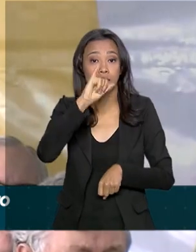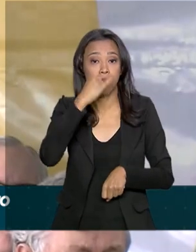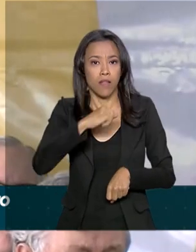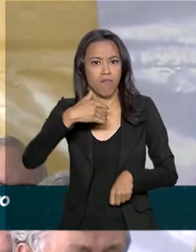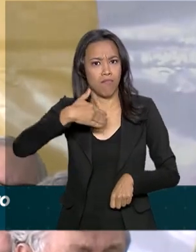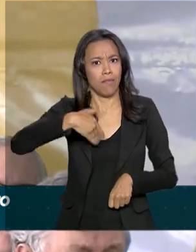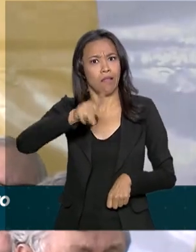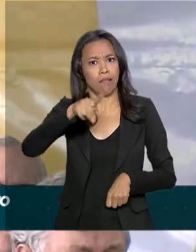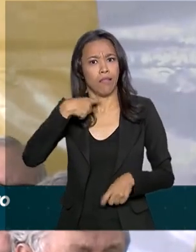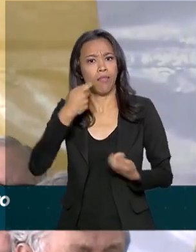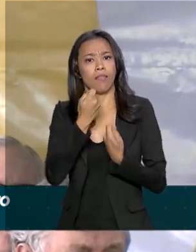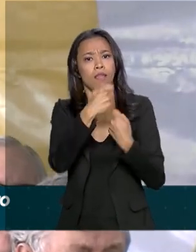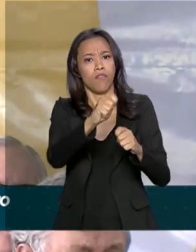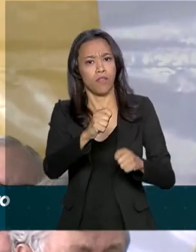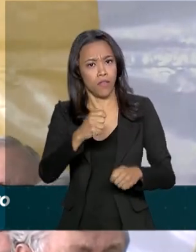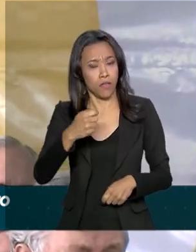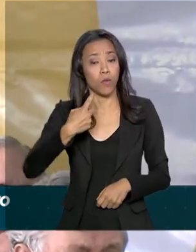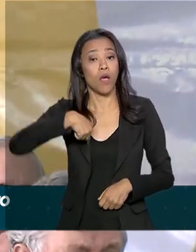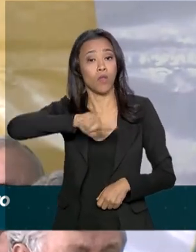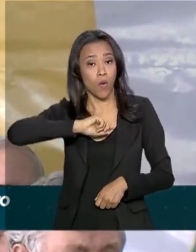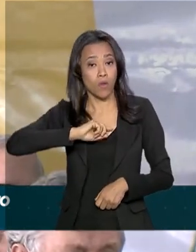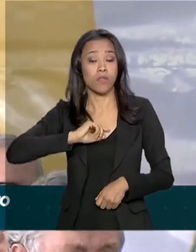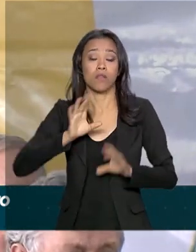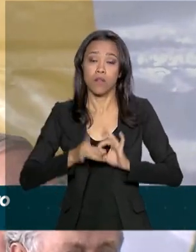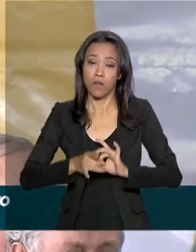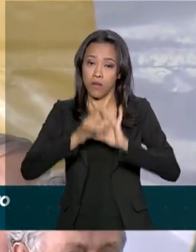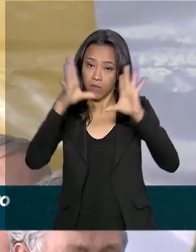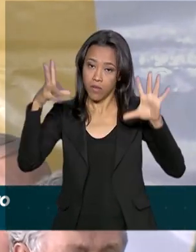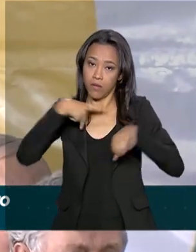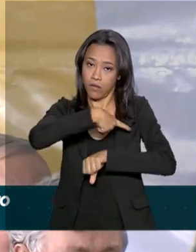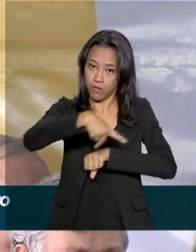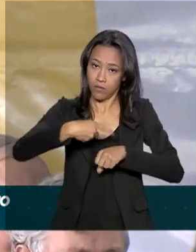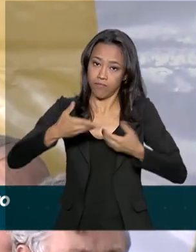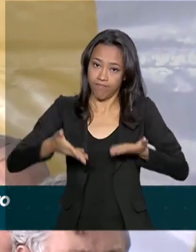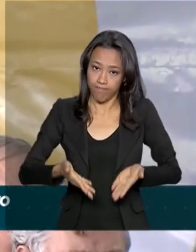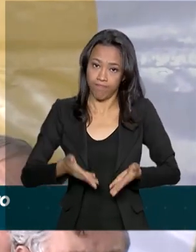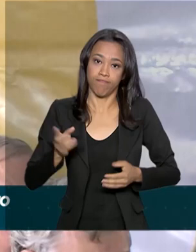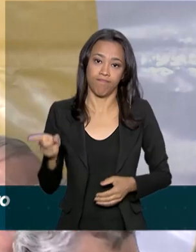mais que a nossa vida, a nossa liberdade.